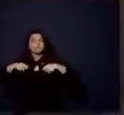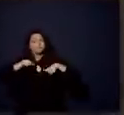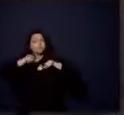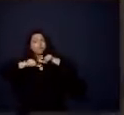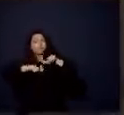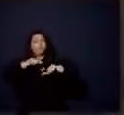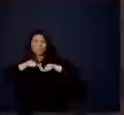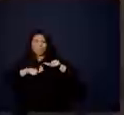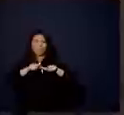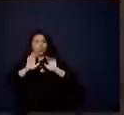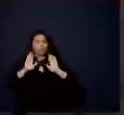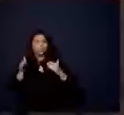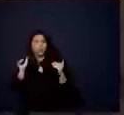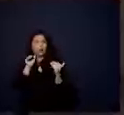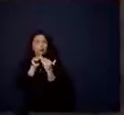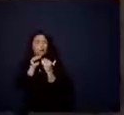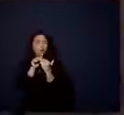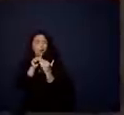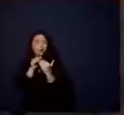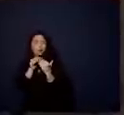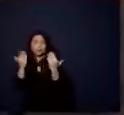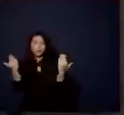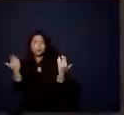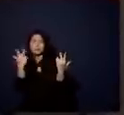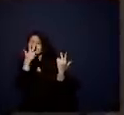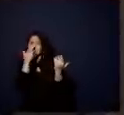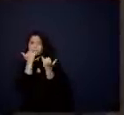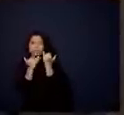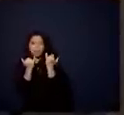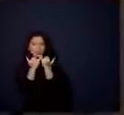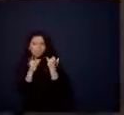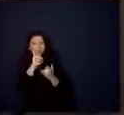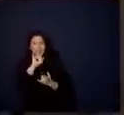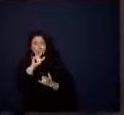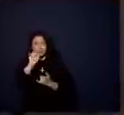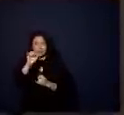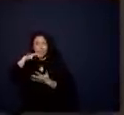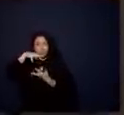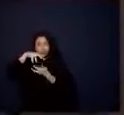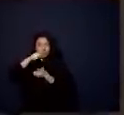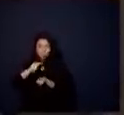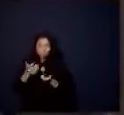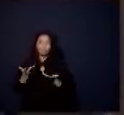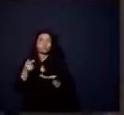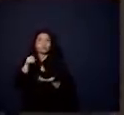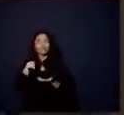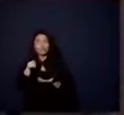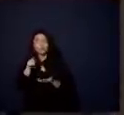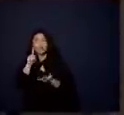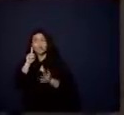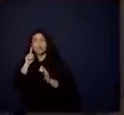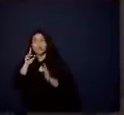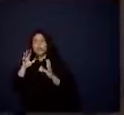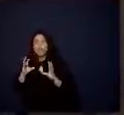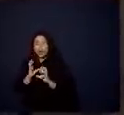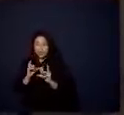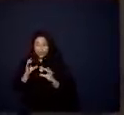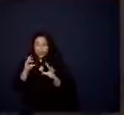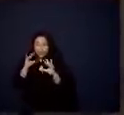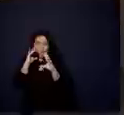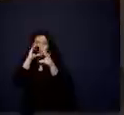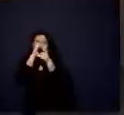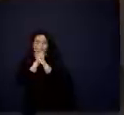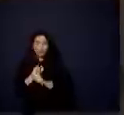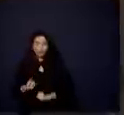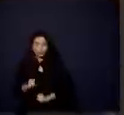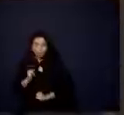o ibs quanto a CBS vão ter as características dos melhores livros do mundo baseando pela dissidência não cumulatividade plena significa